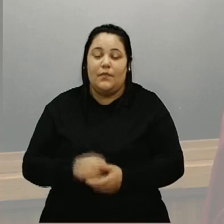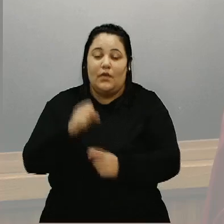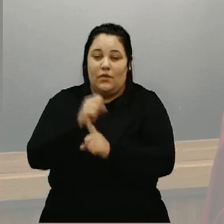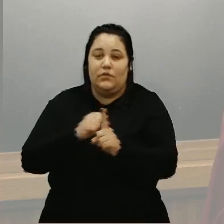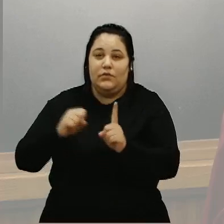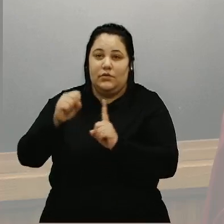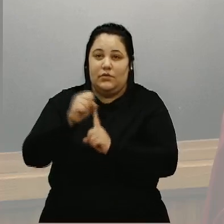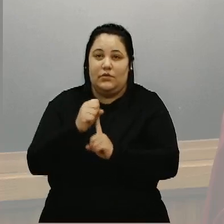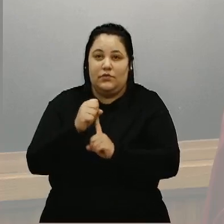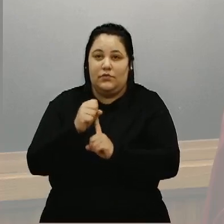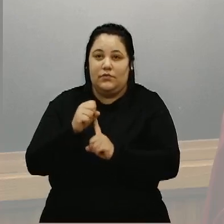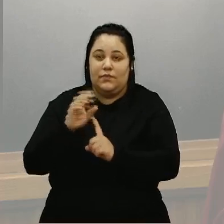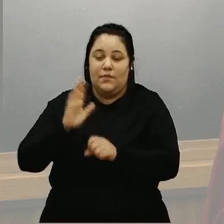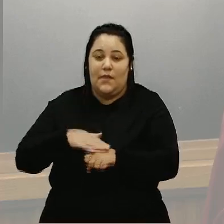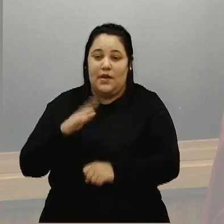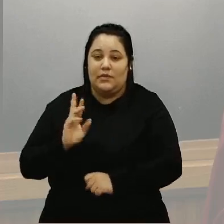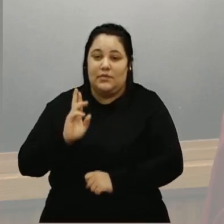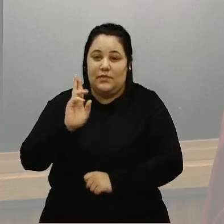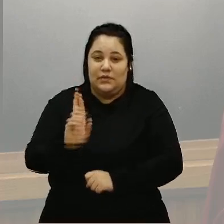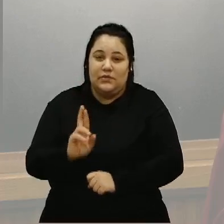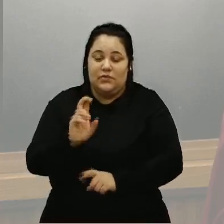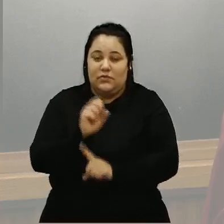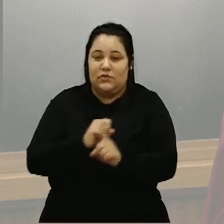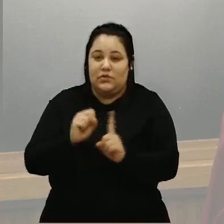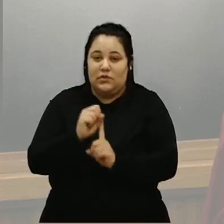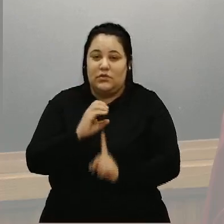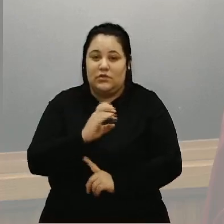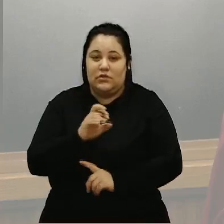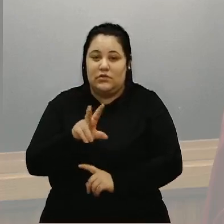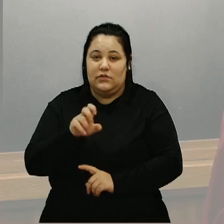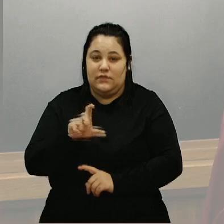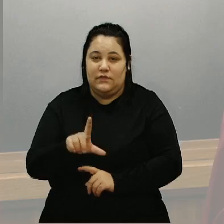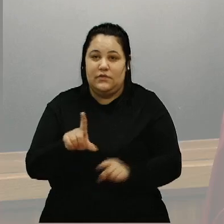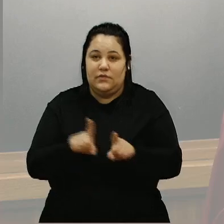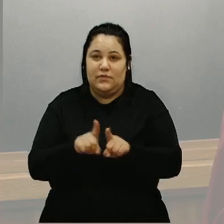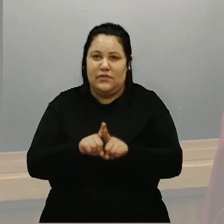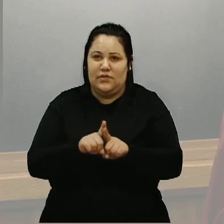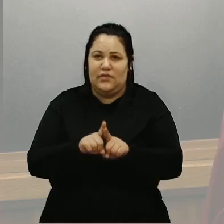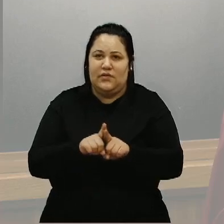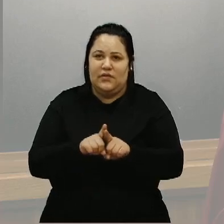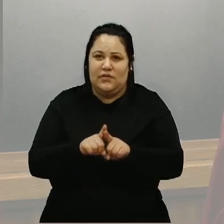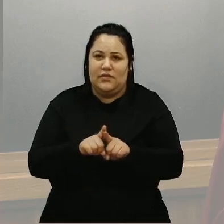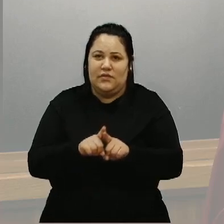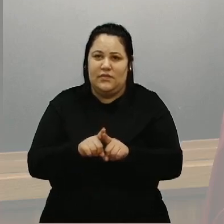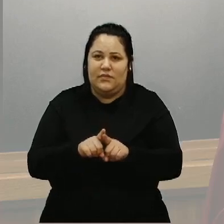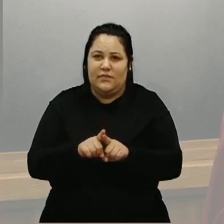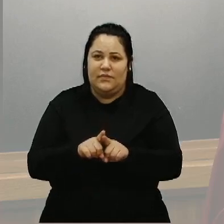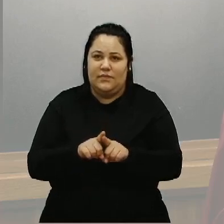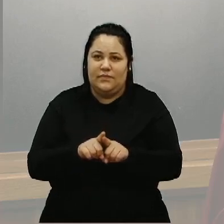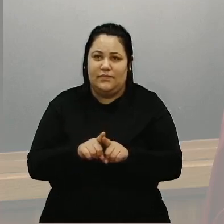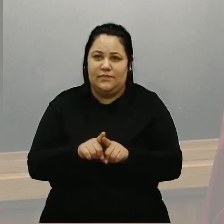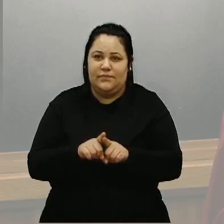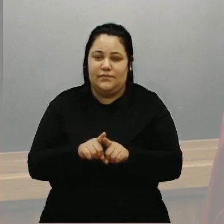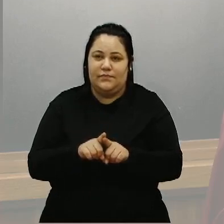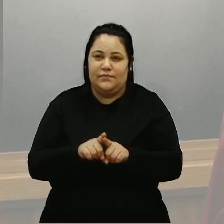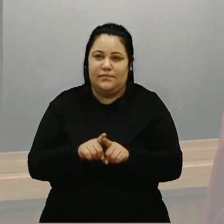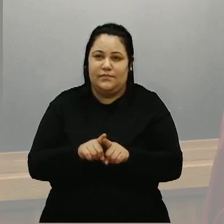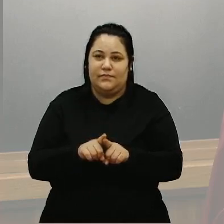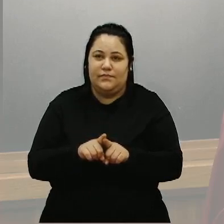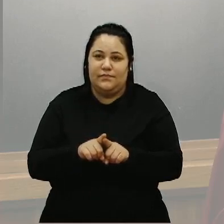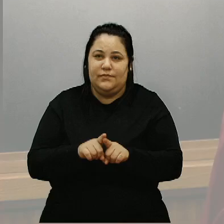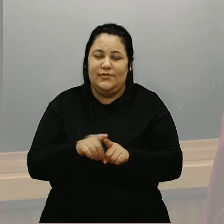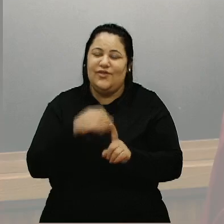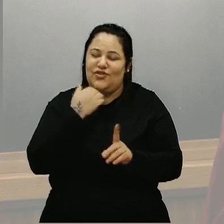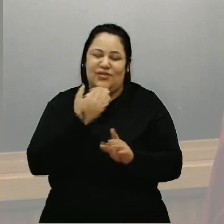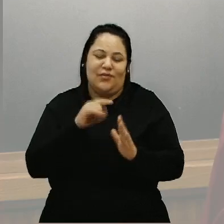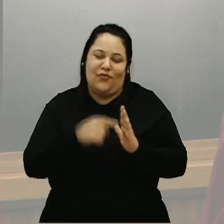mais representação da sociedade civil. Ela é bastante extensa, que não vale aqui entrar nos detalhes.